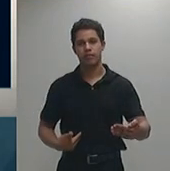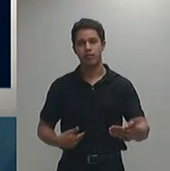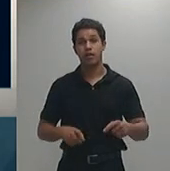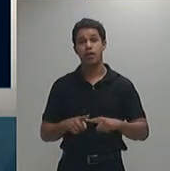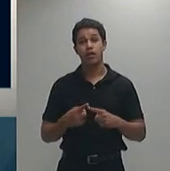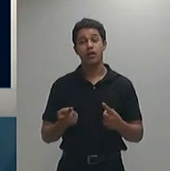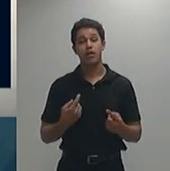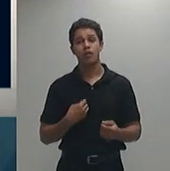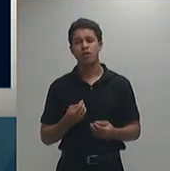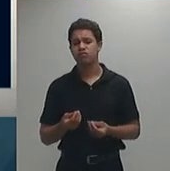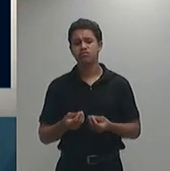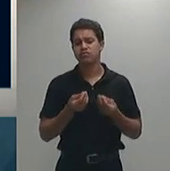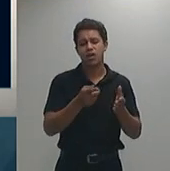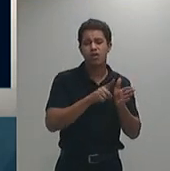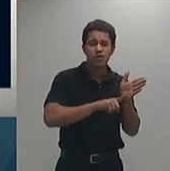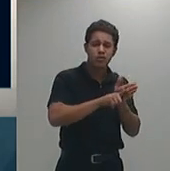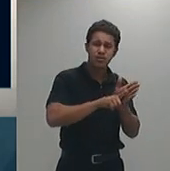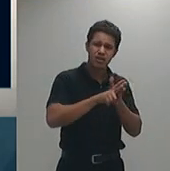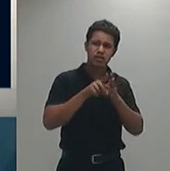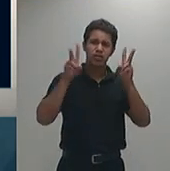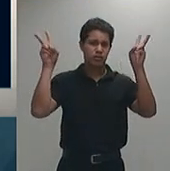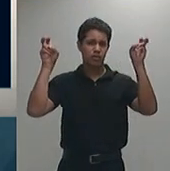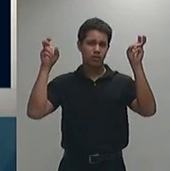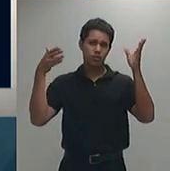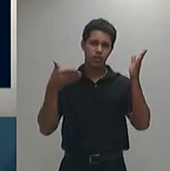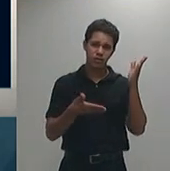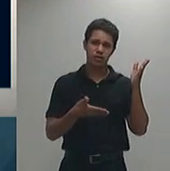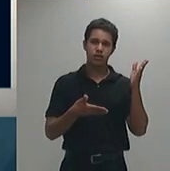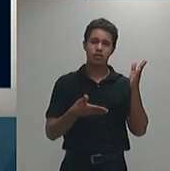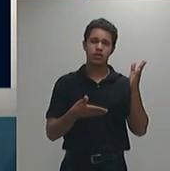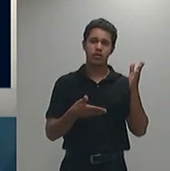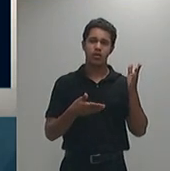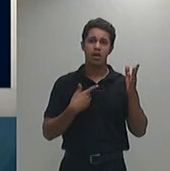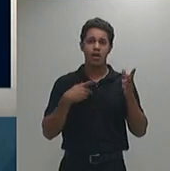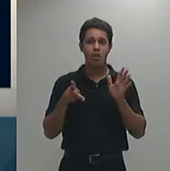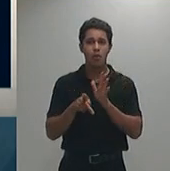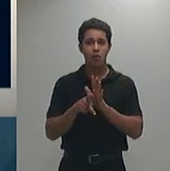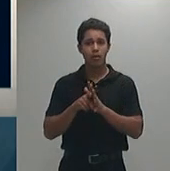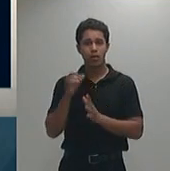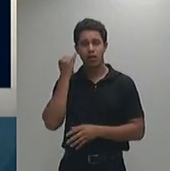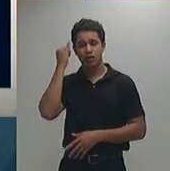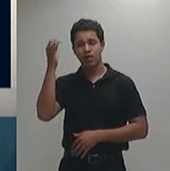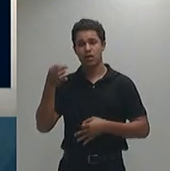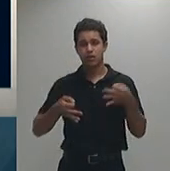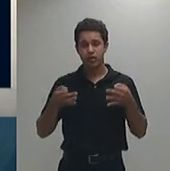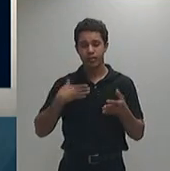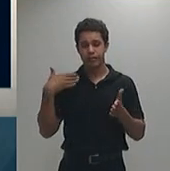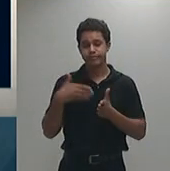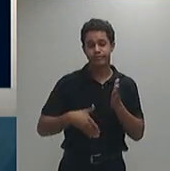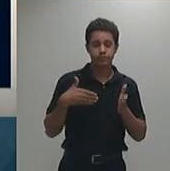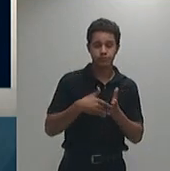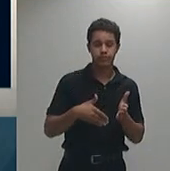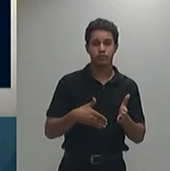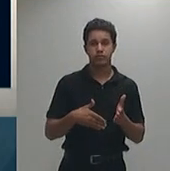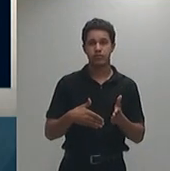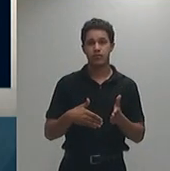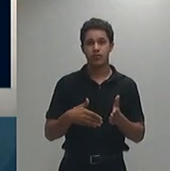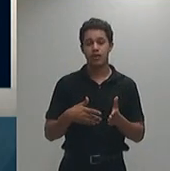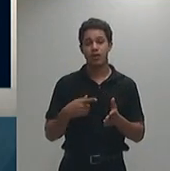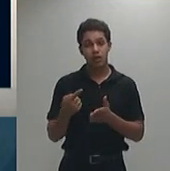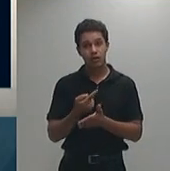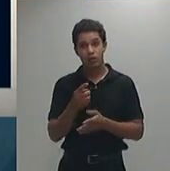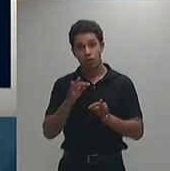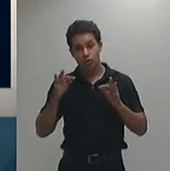exame da questão aqui e a tese jurídica que foi afetado e os